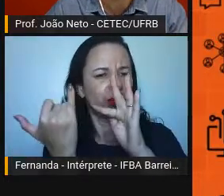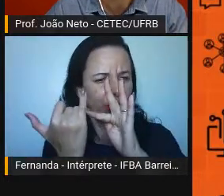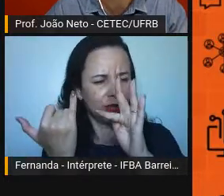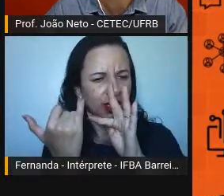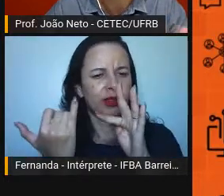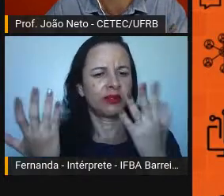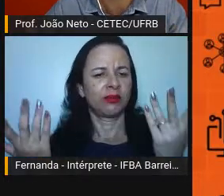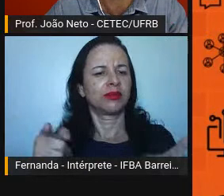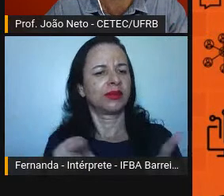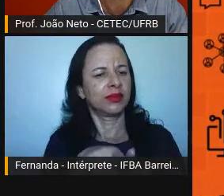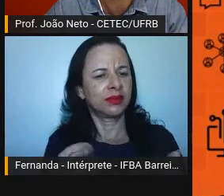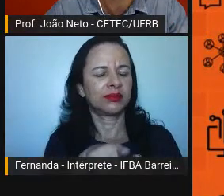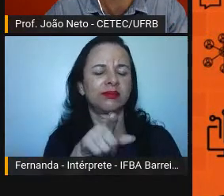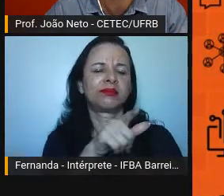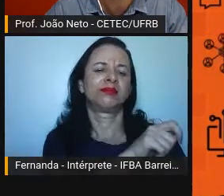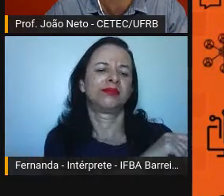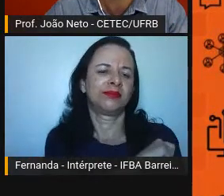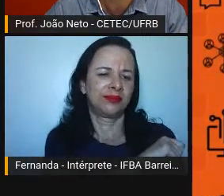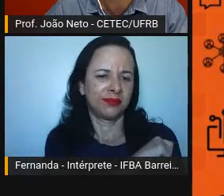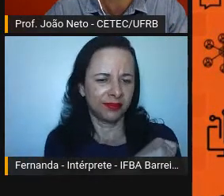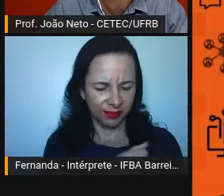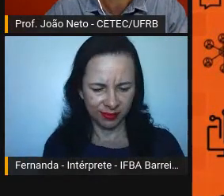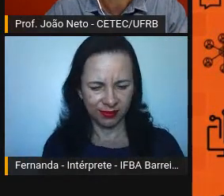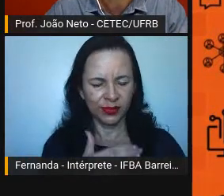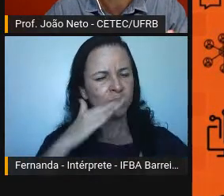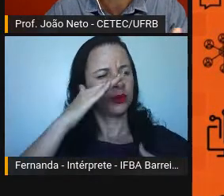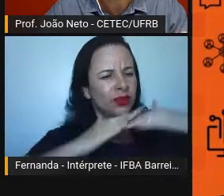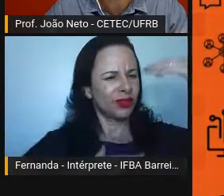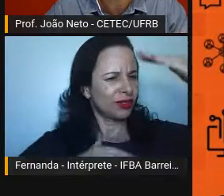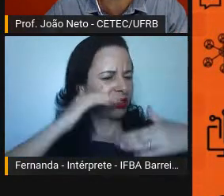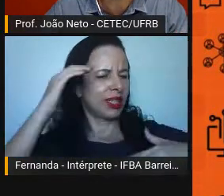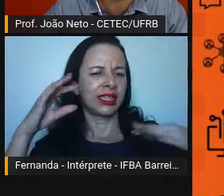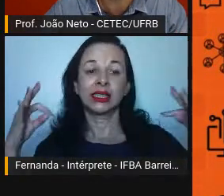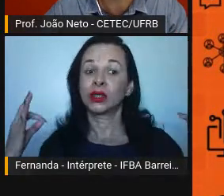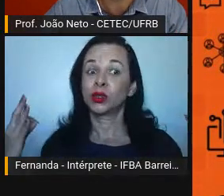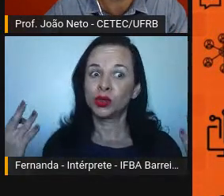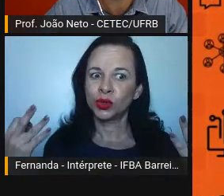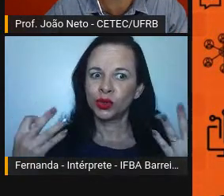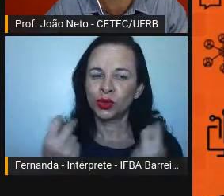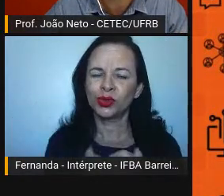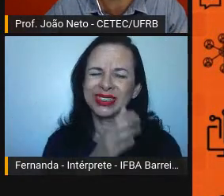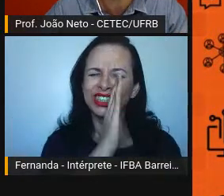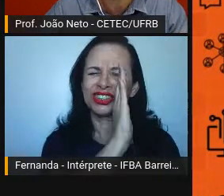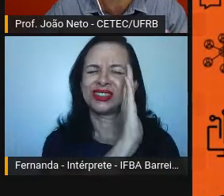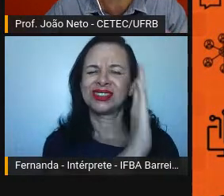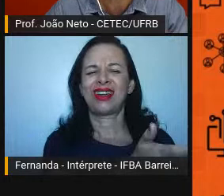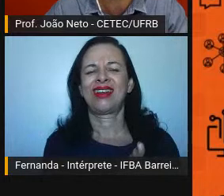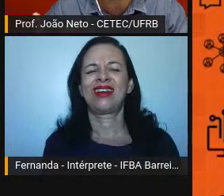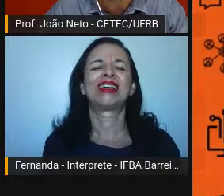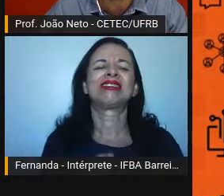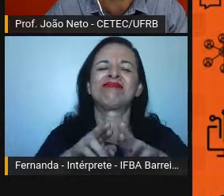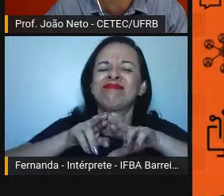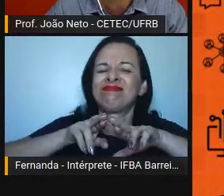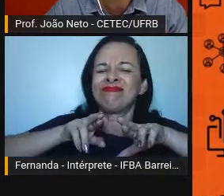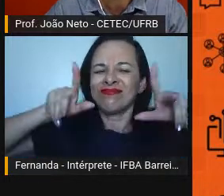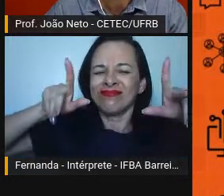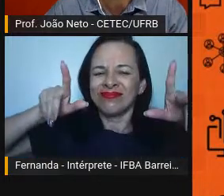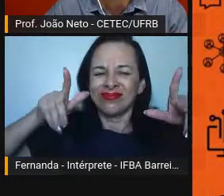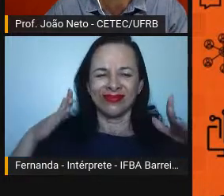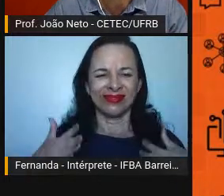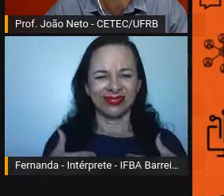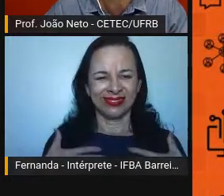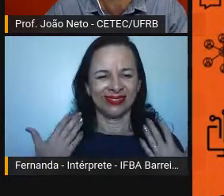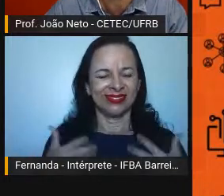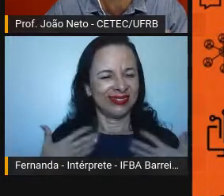os alunos e servidores que trabalham ele já tinham algo diferente já tinham algo no sentido de uma alegria